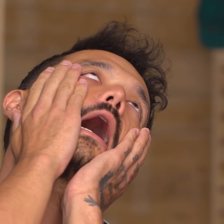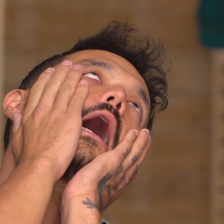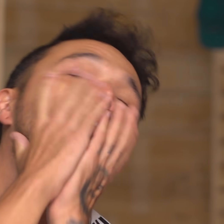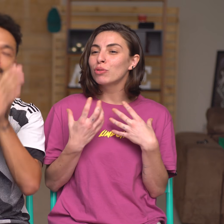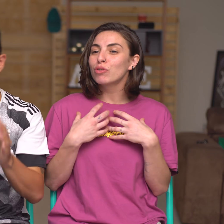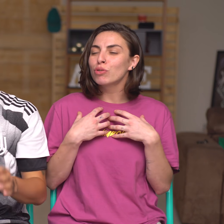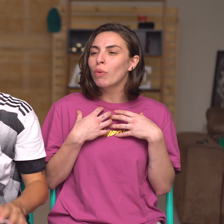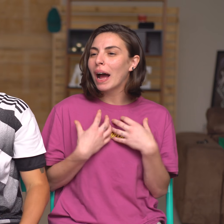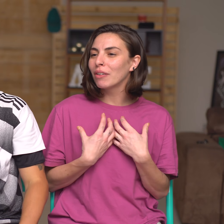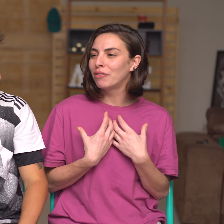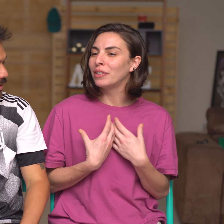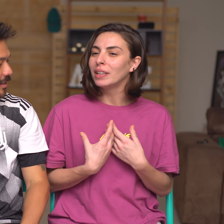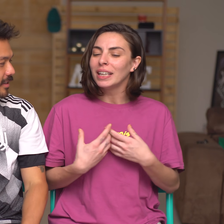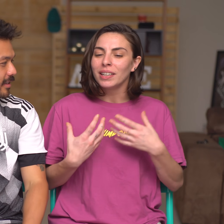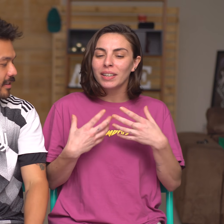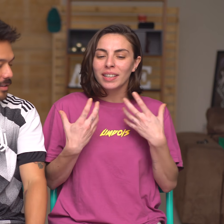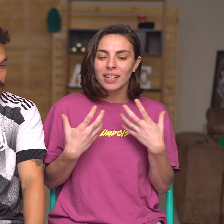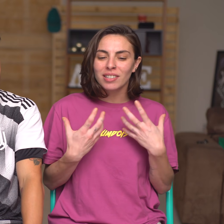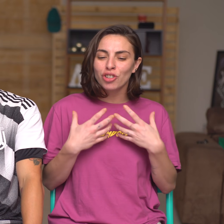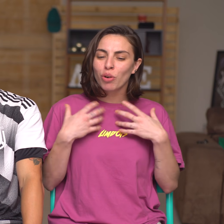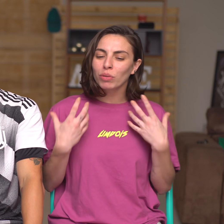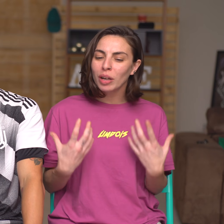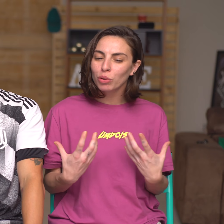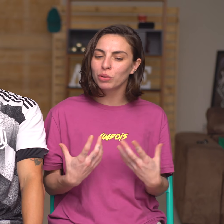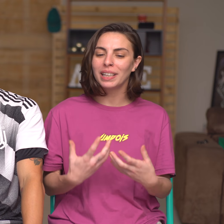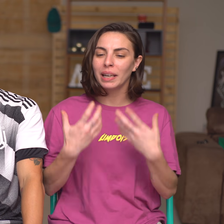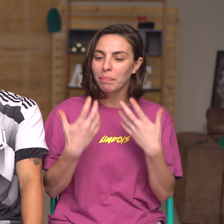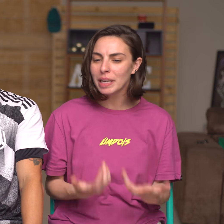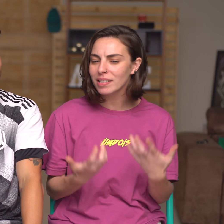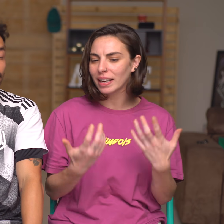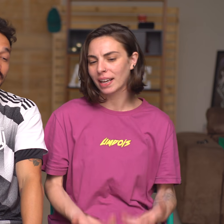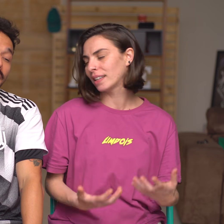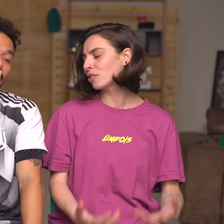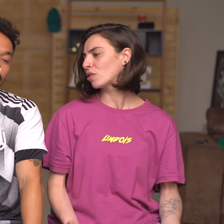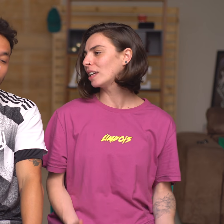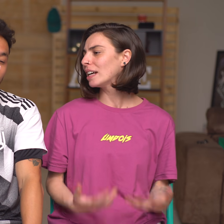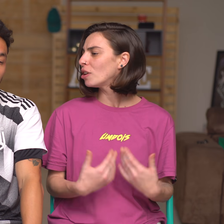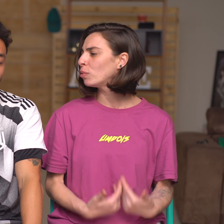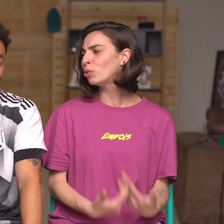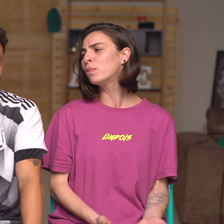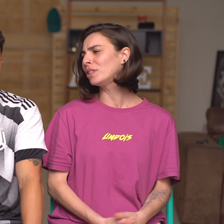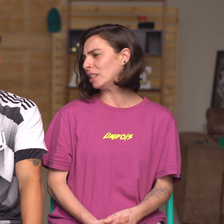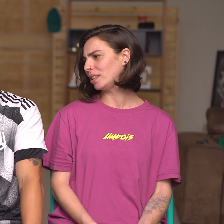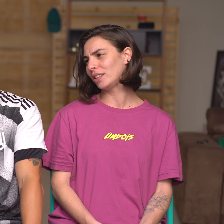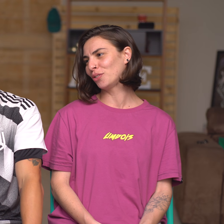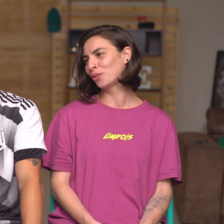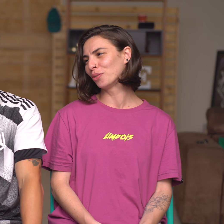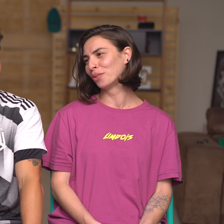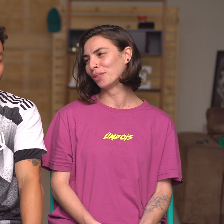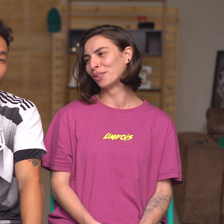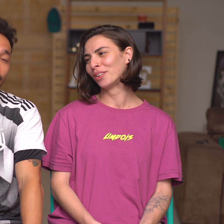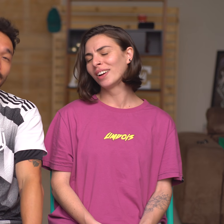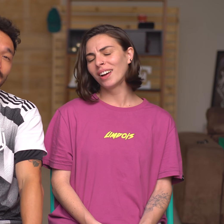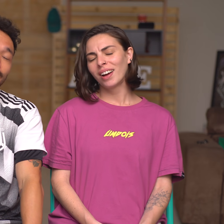Nossa! Um jeito suave e assim, de conteúdo que ele pisa na cara da sociedade é muito bonito. Nossa,